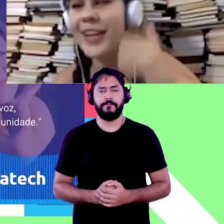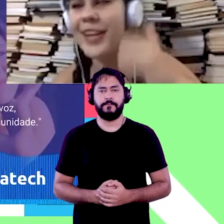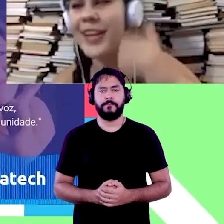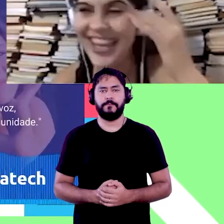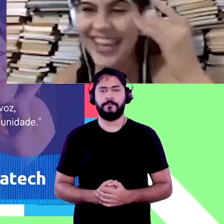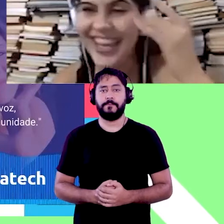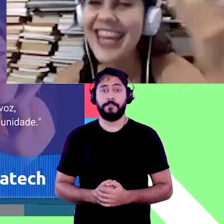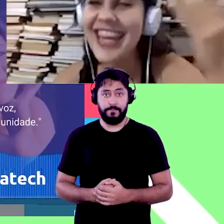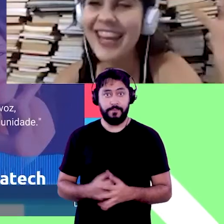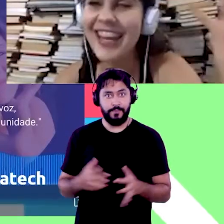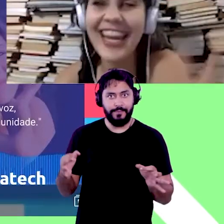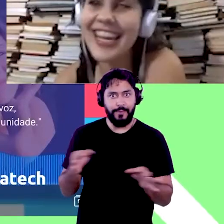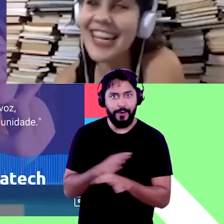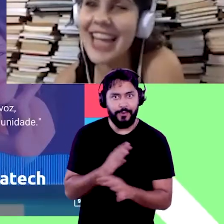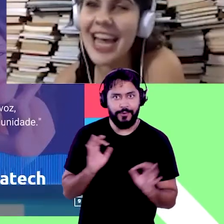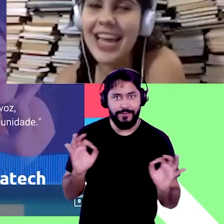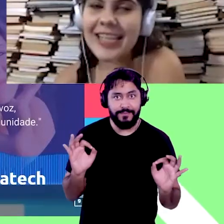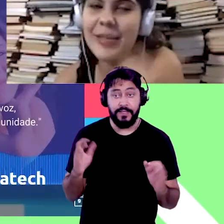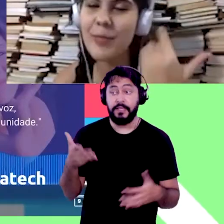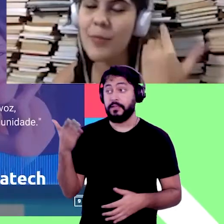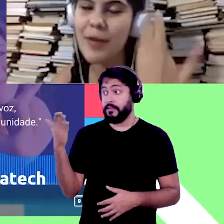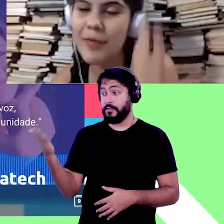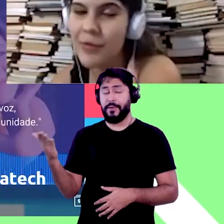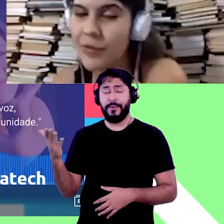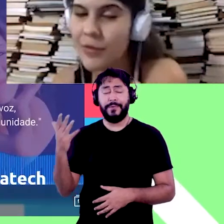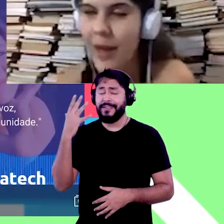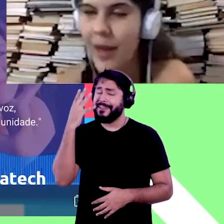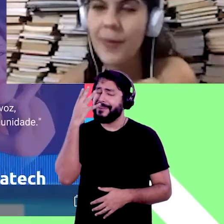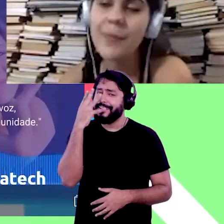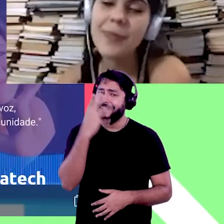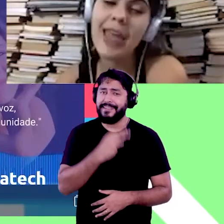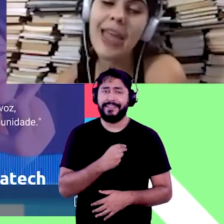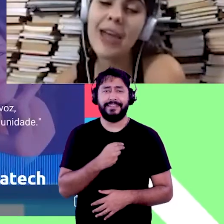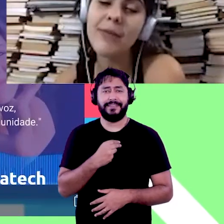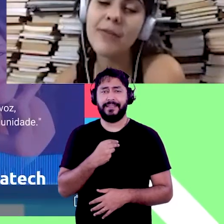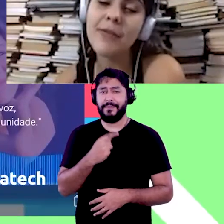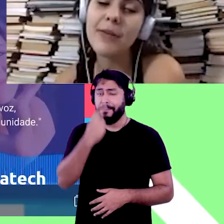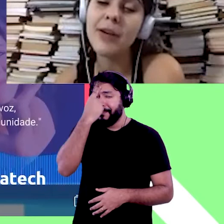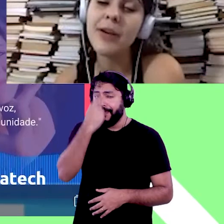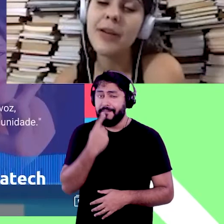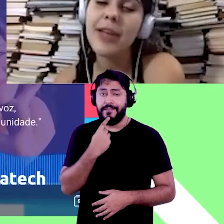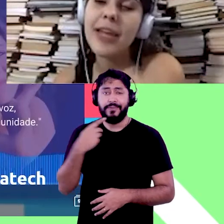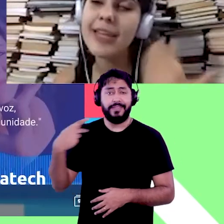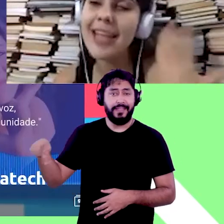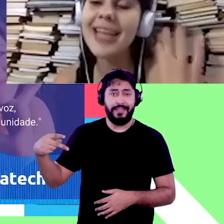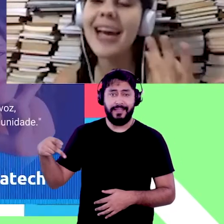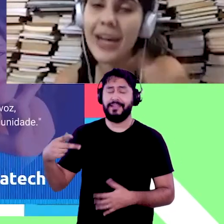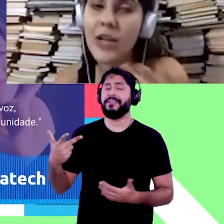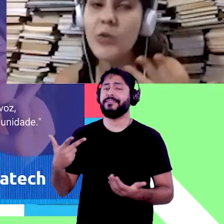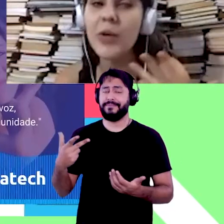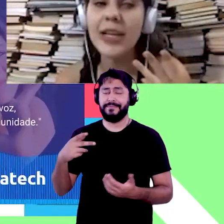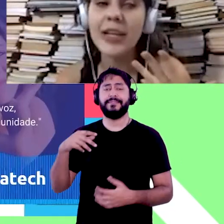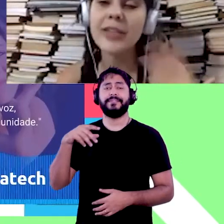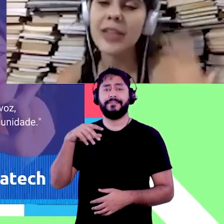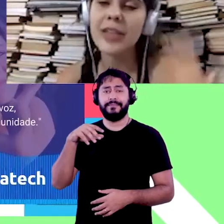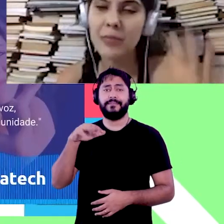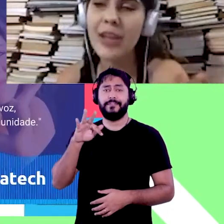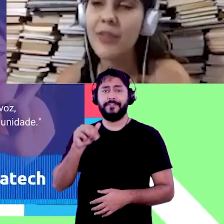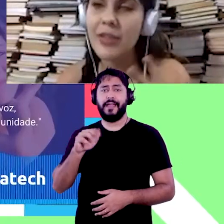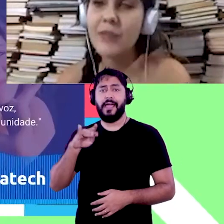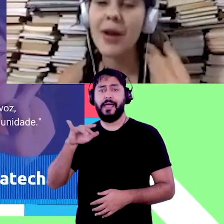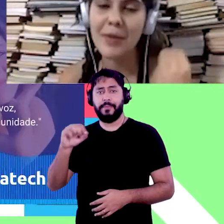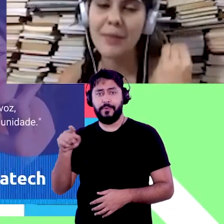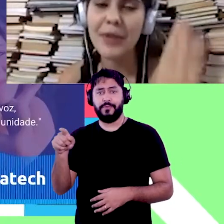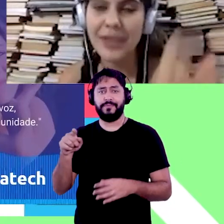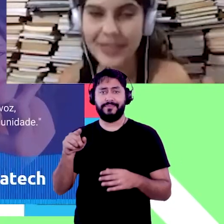Foi. Então, é linda o perfil do Fábio. É uma forma... Ele está narrando ali sentimentos,